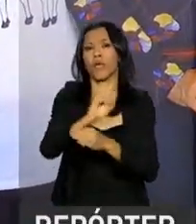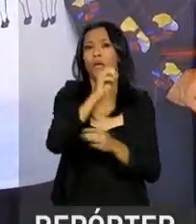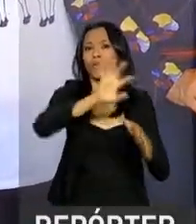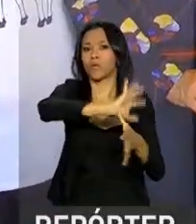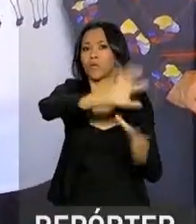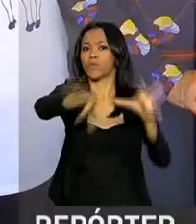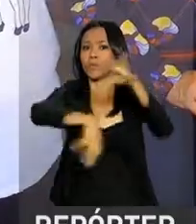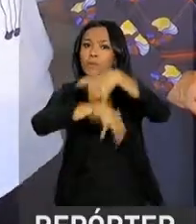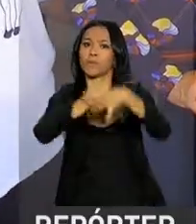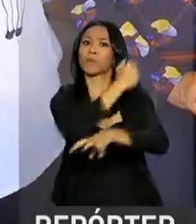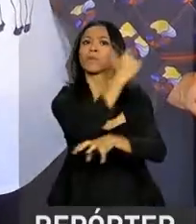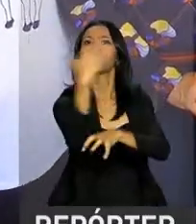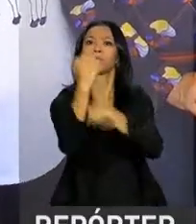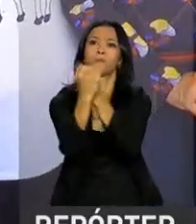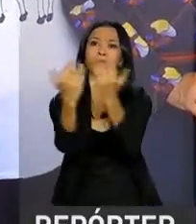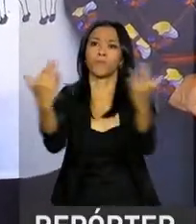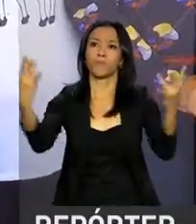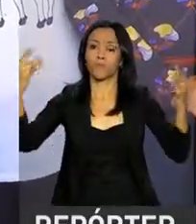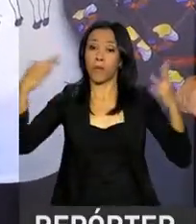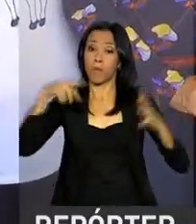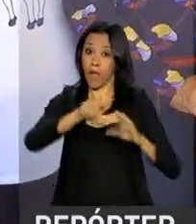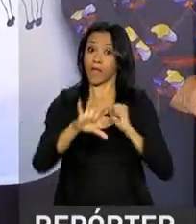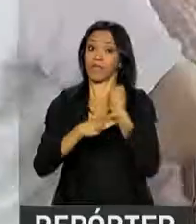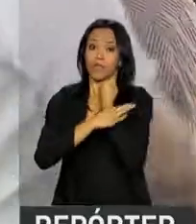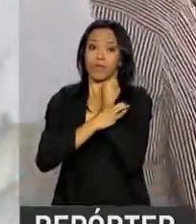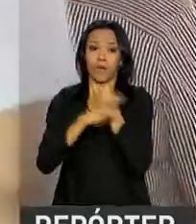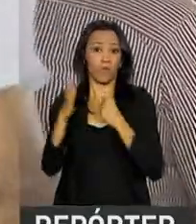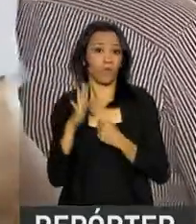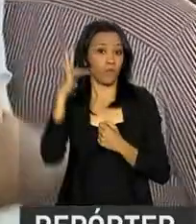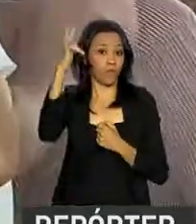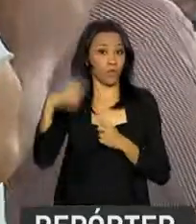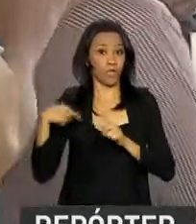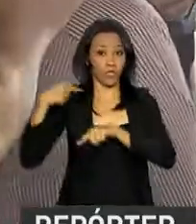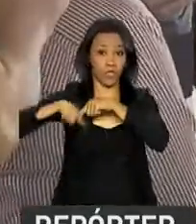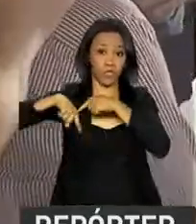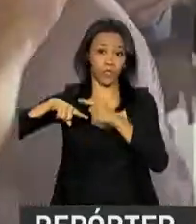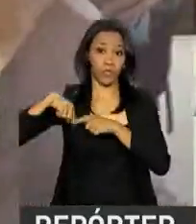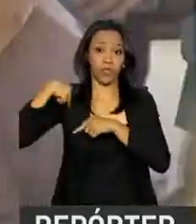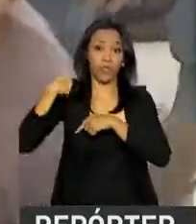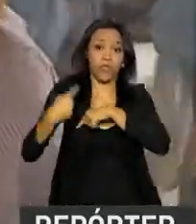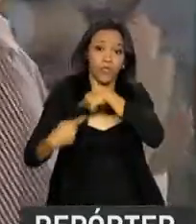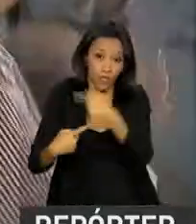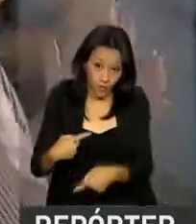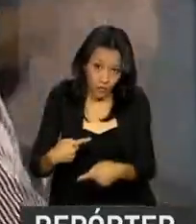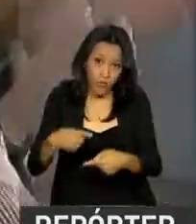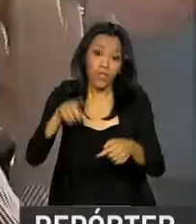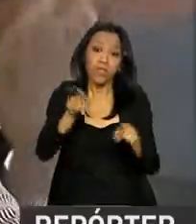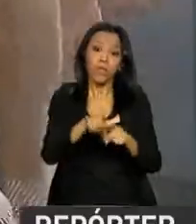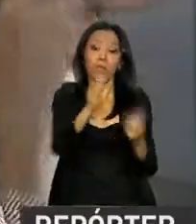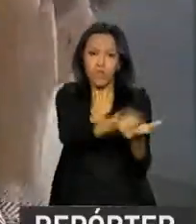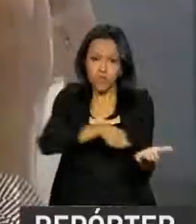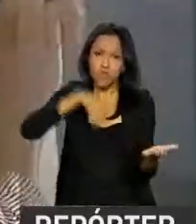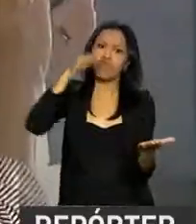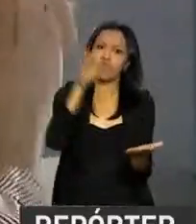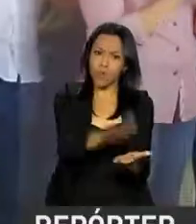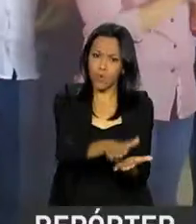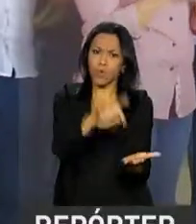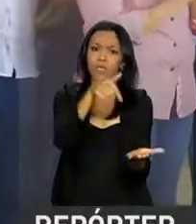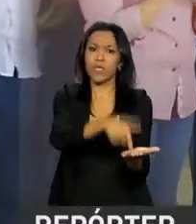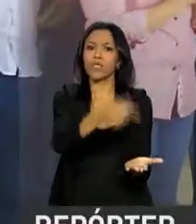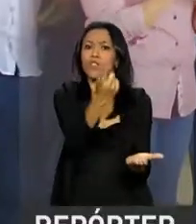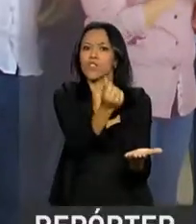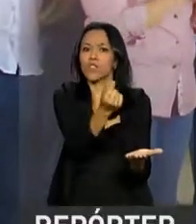o pantanal para as futuras gerações assinou decreto que vai permitir que multas ambientais sejam convertidas